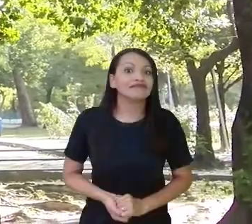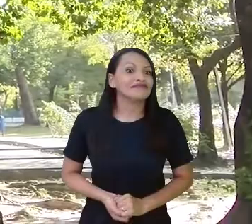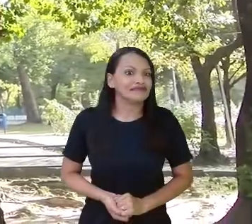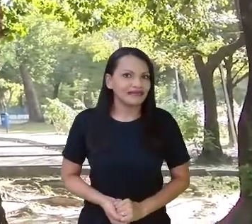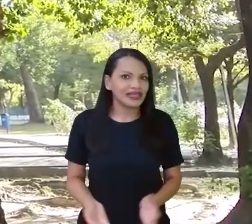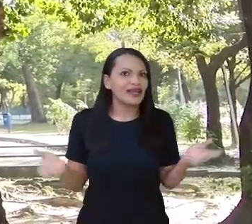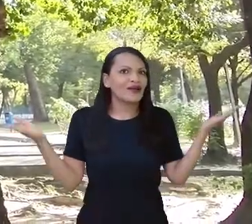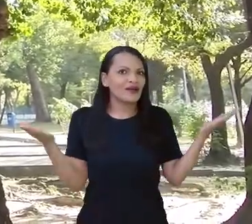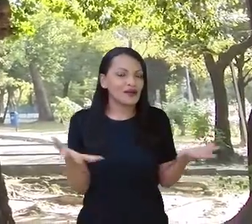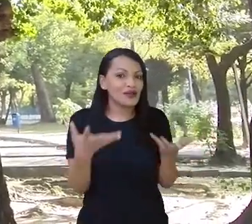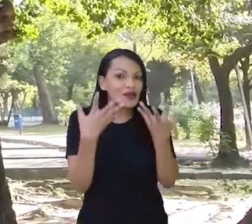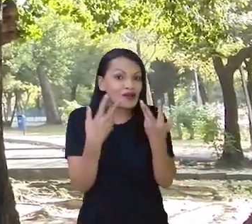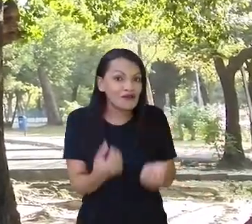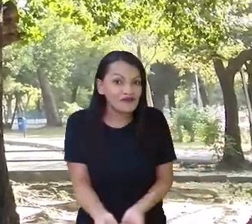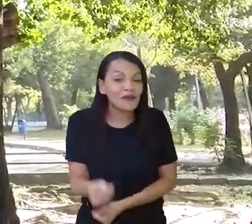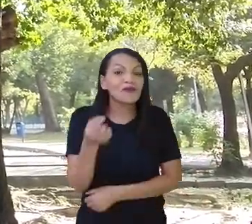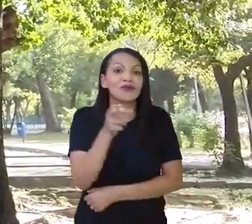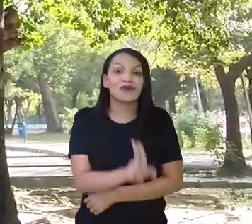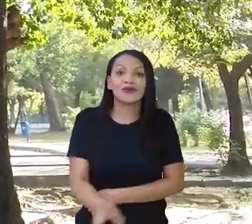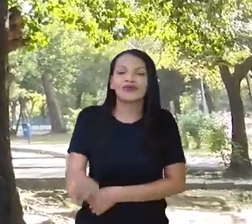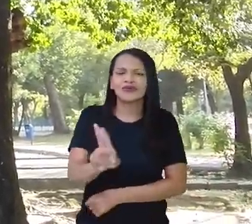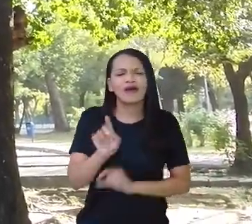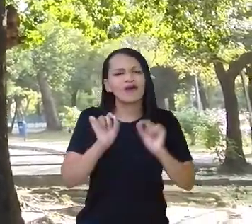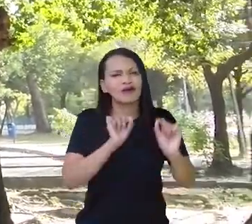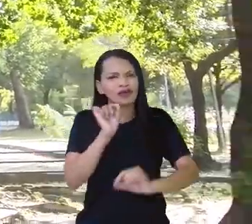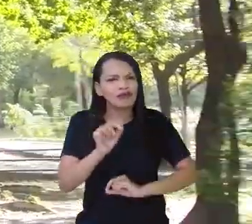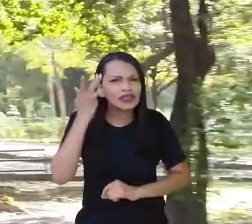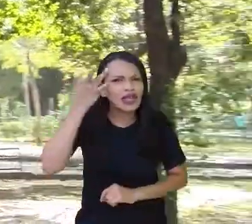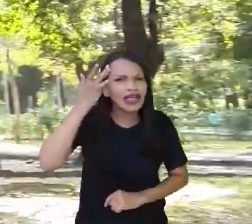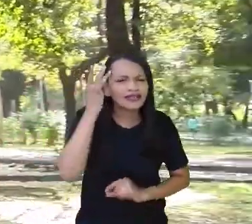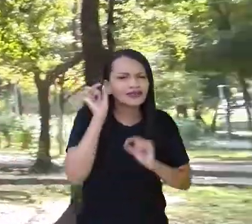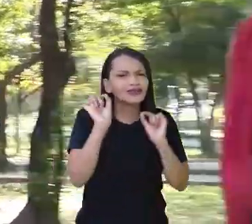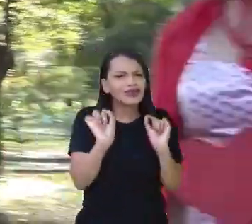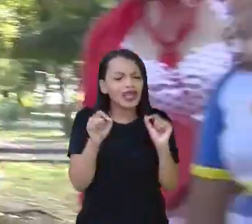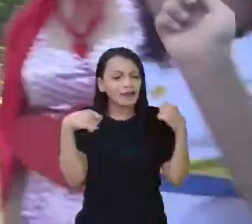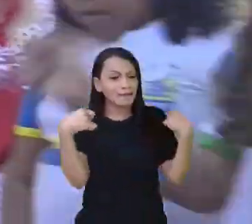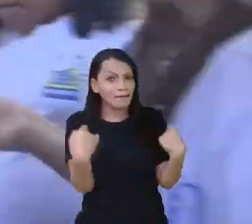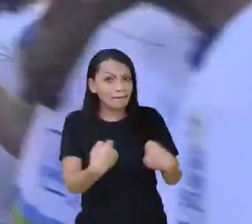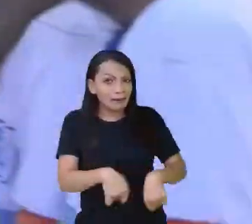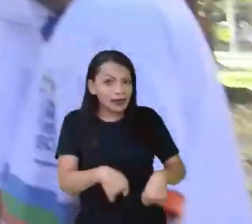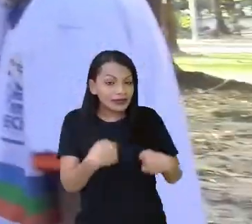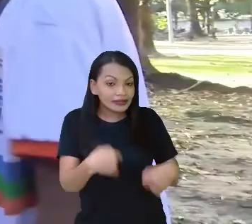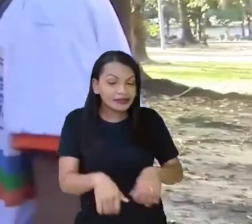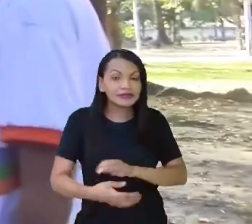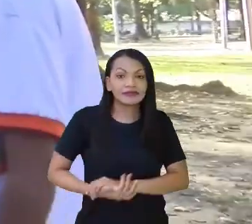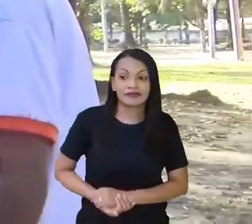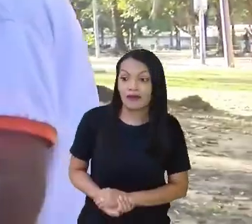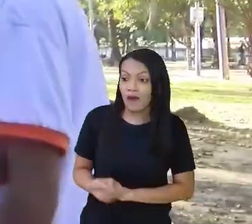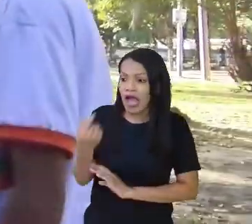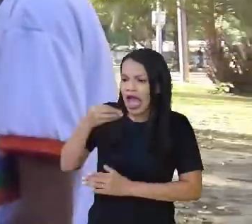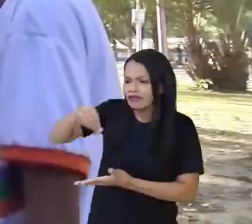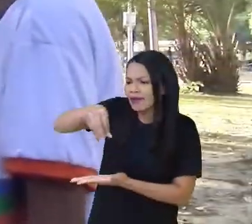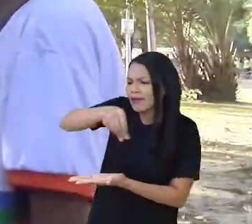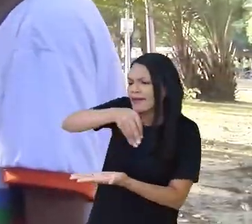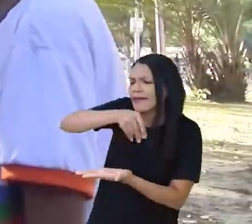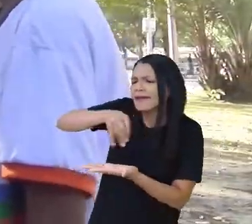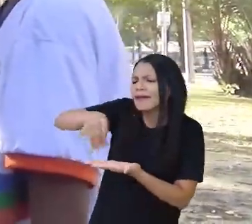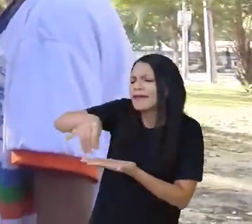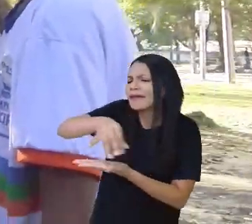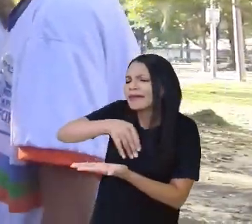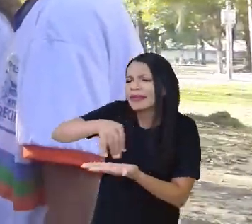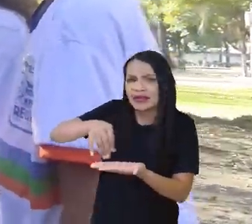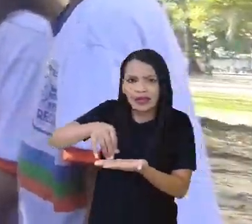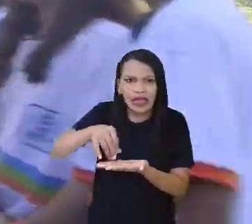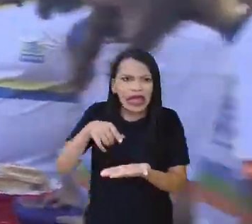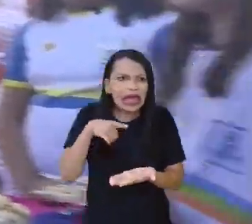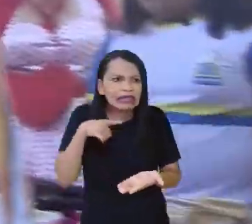Agora nós vamos utilizar o quê? O que é que vocês acham que a gente precisa aqui? Granulado. Granulado. Será que a gente